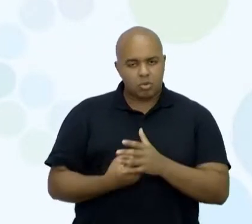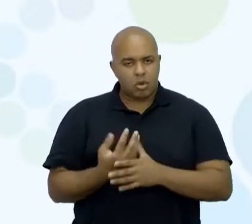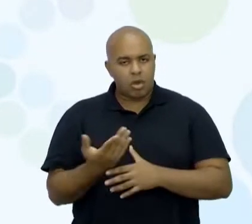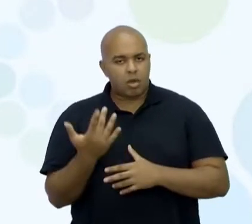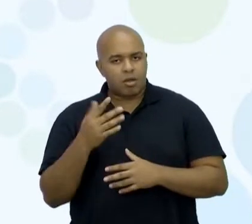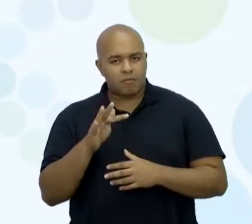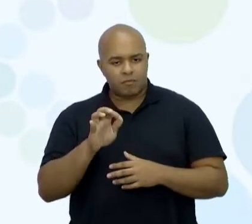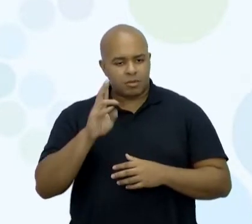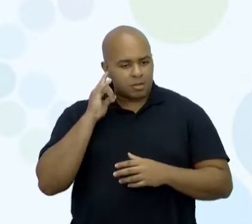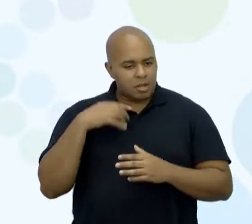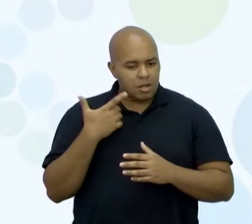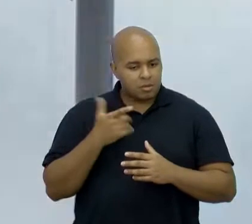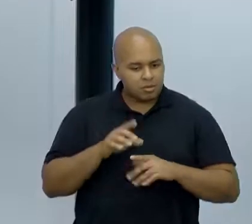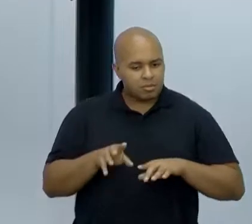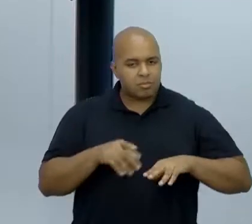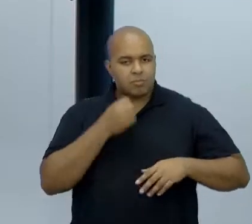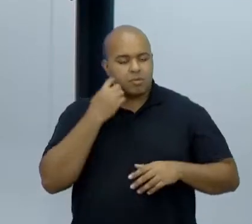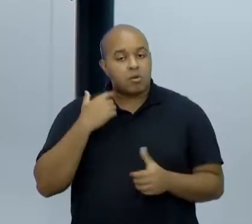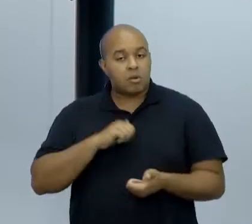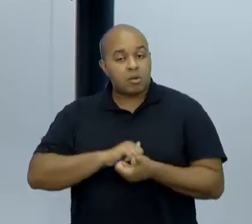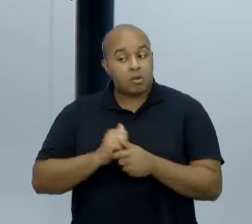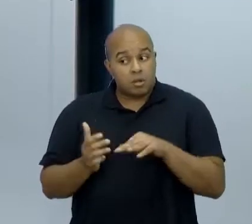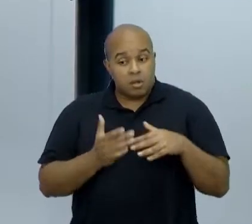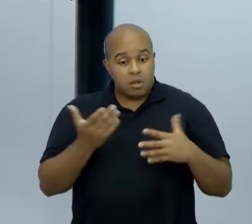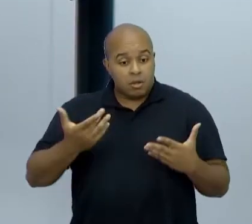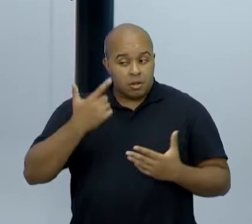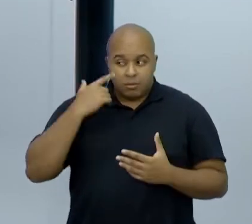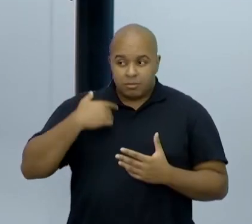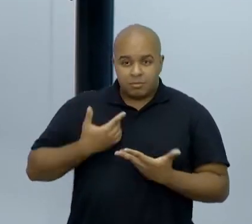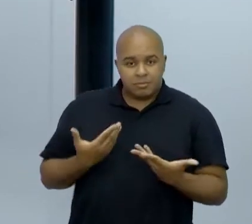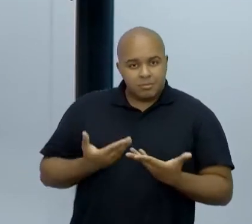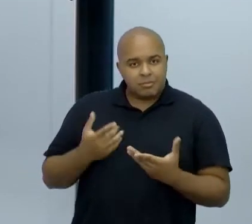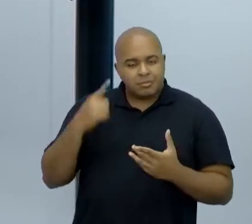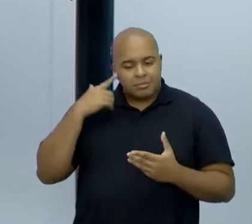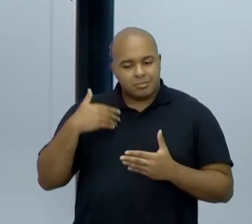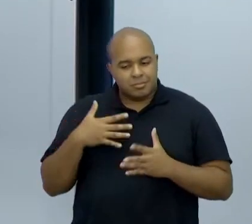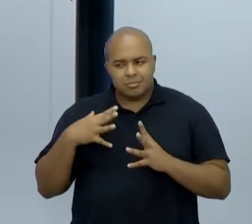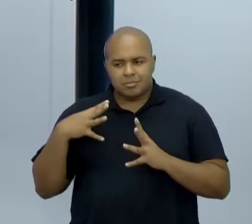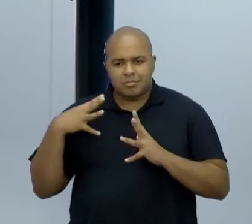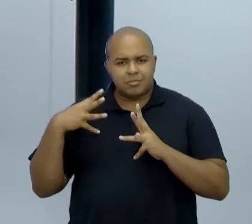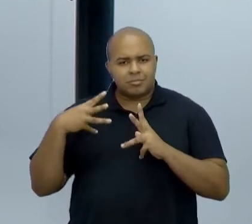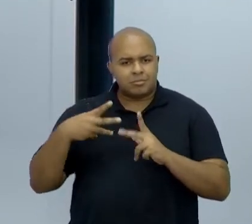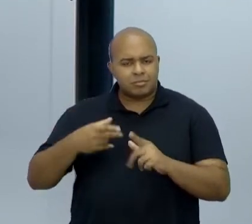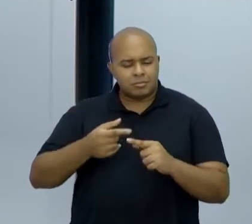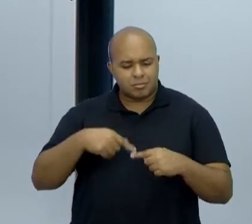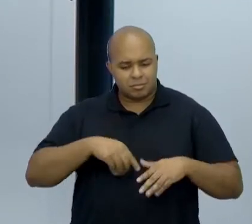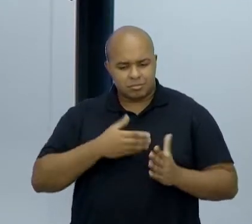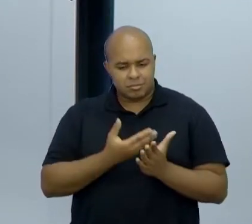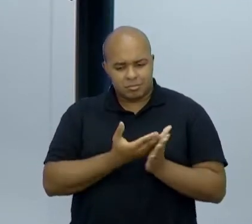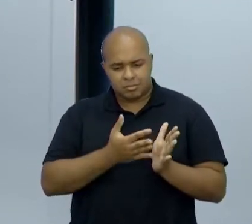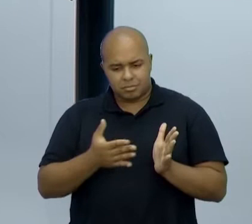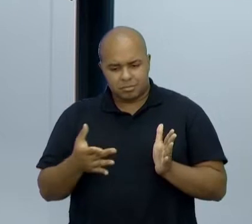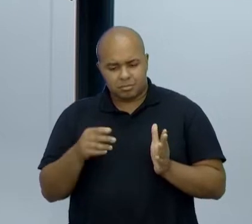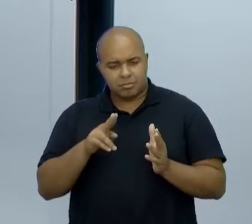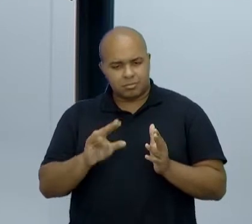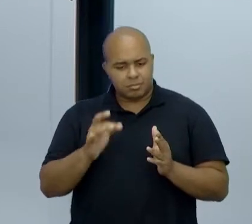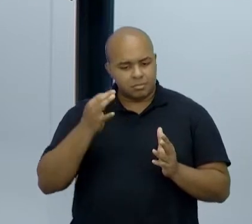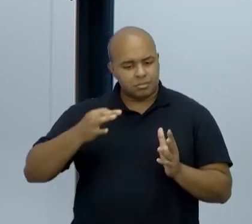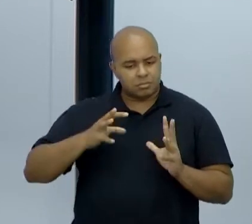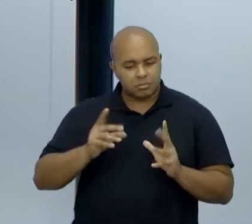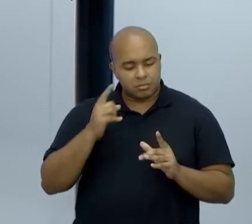solo, beleza? Bom, e aí a gente já veio, né, durante todo o nosso aprofundamento dessa unidade